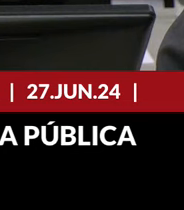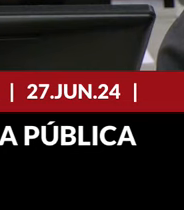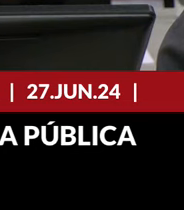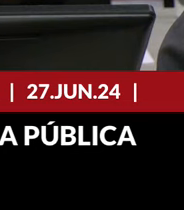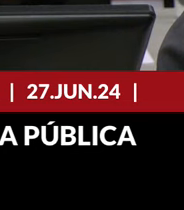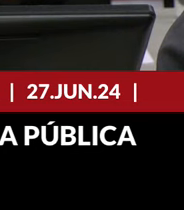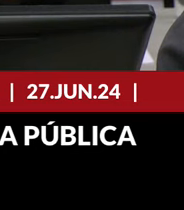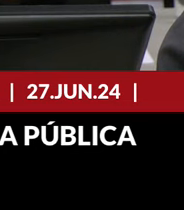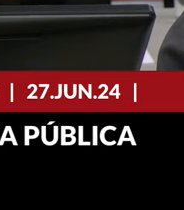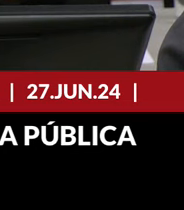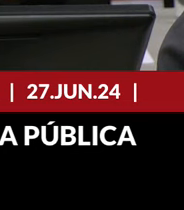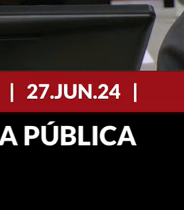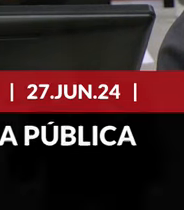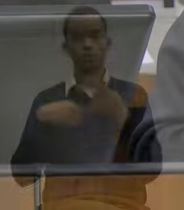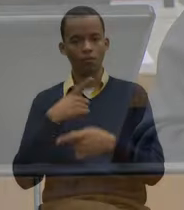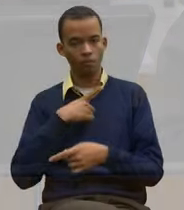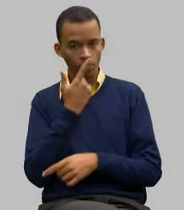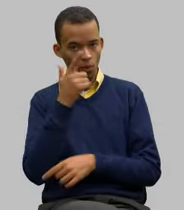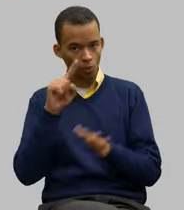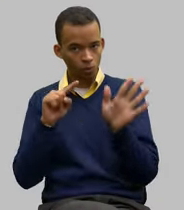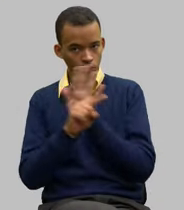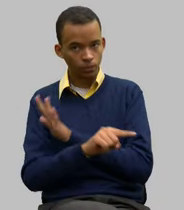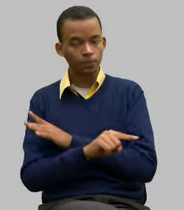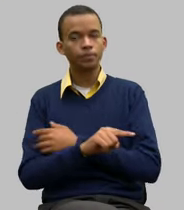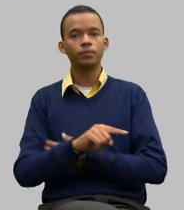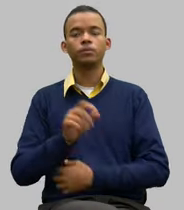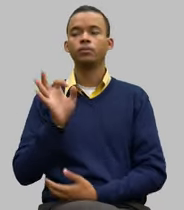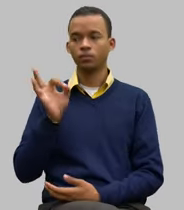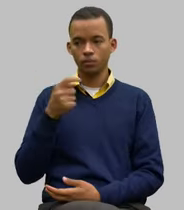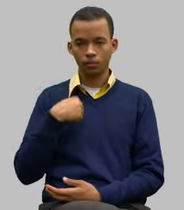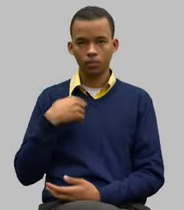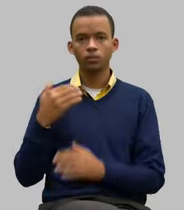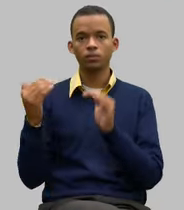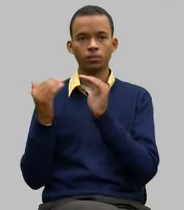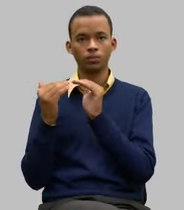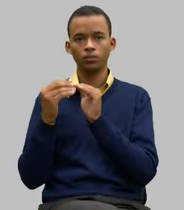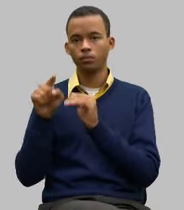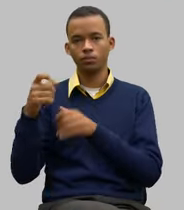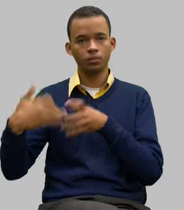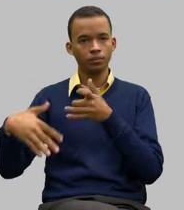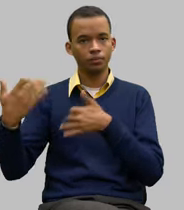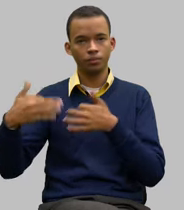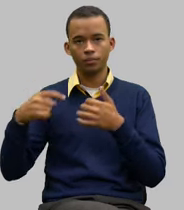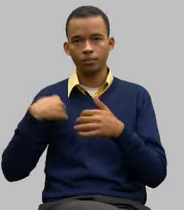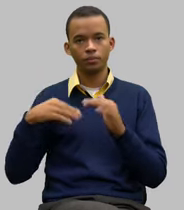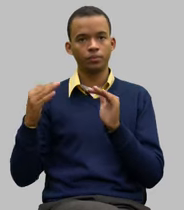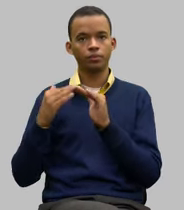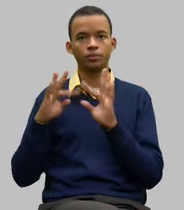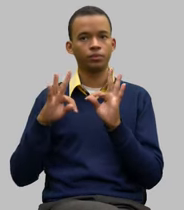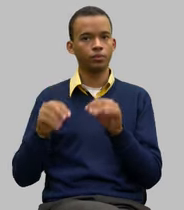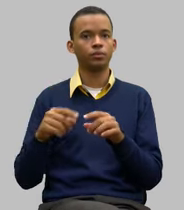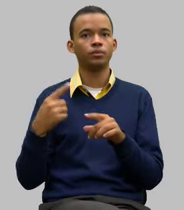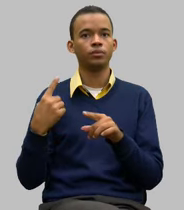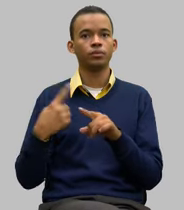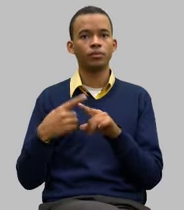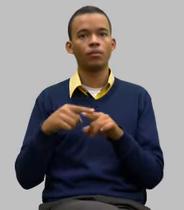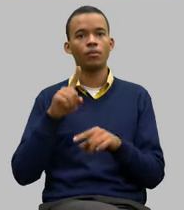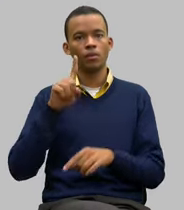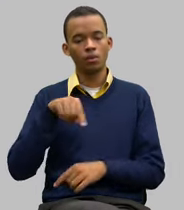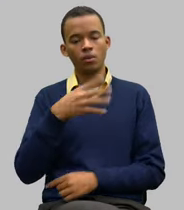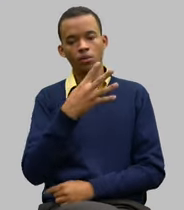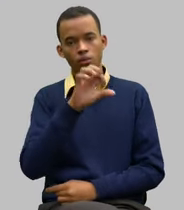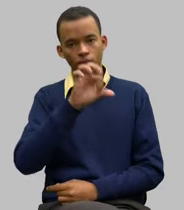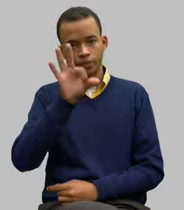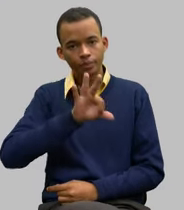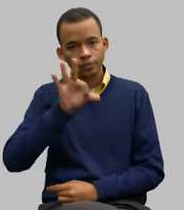depois tem uma outro questionamento Ô Deputado concordo plenamente com vossa excelência hoje 49% das unidades prisionais já não se permite o uso